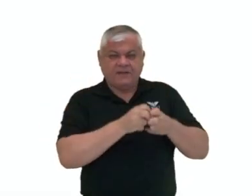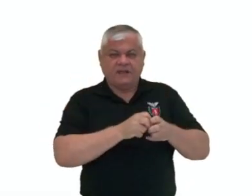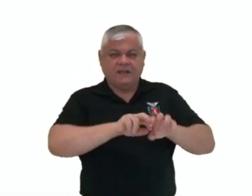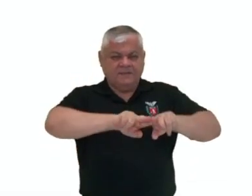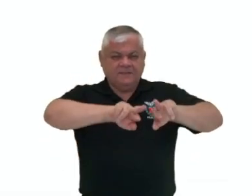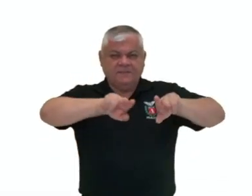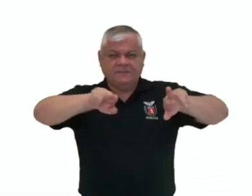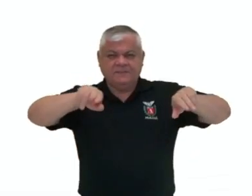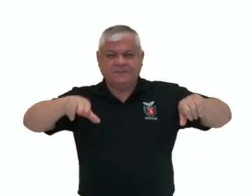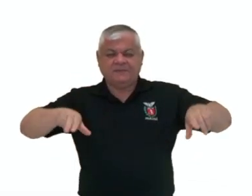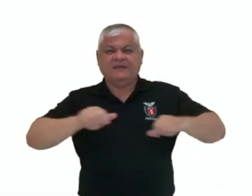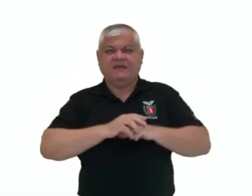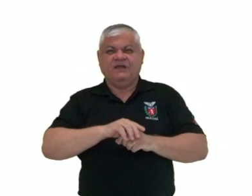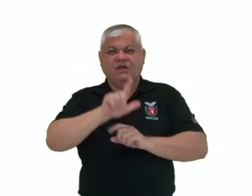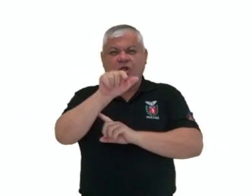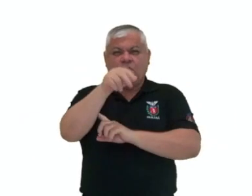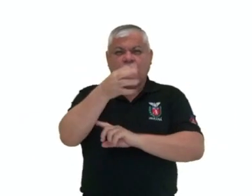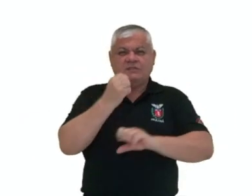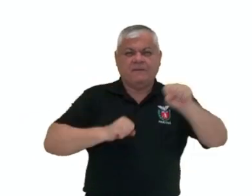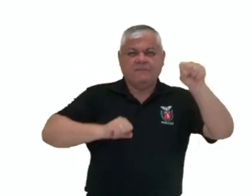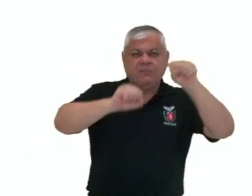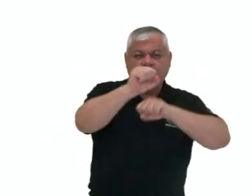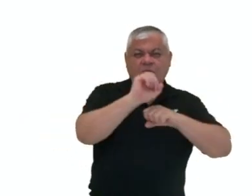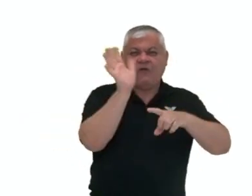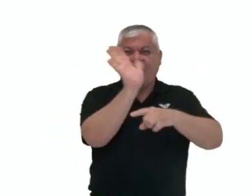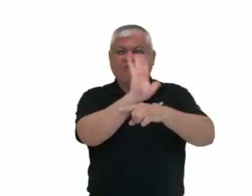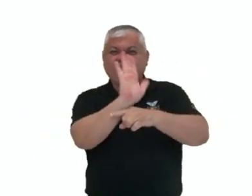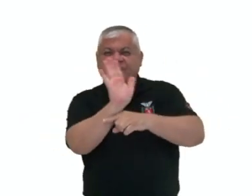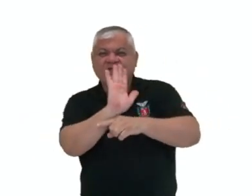nos filmes, animes,